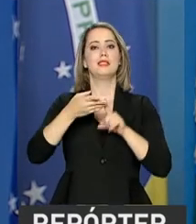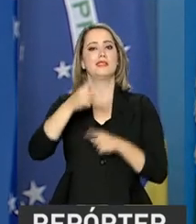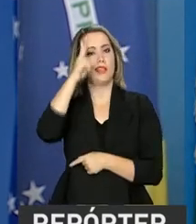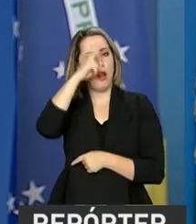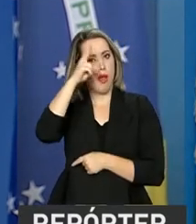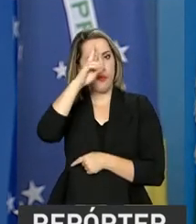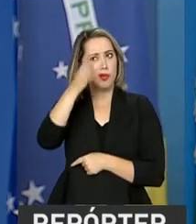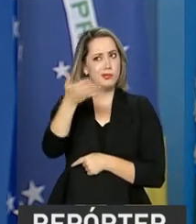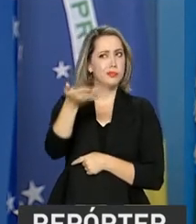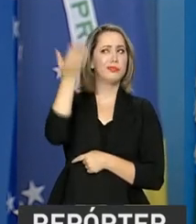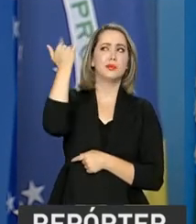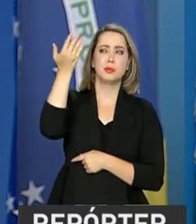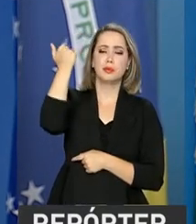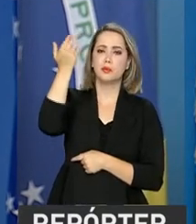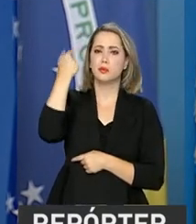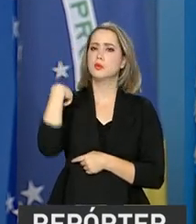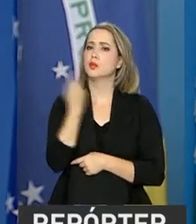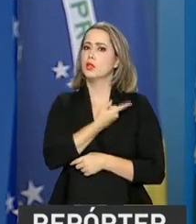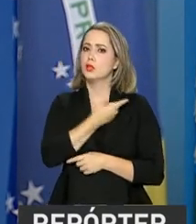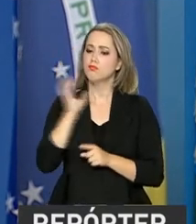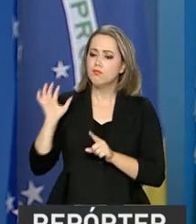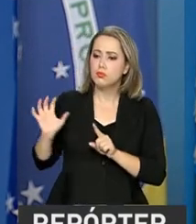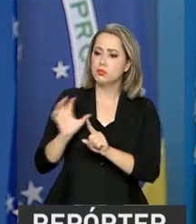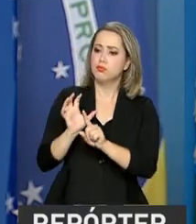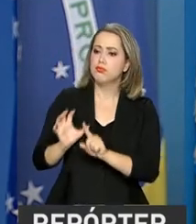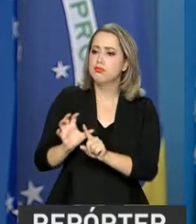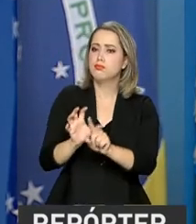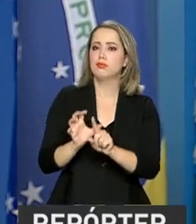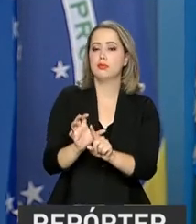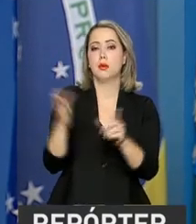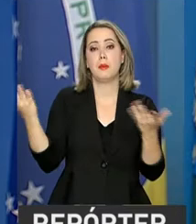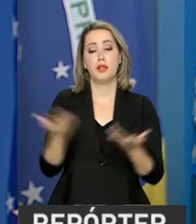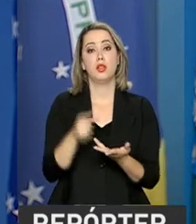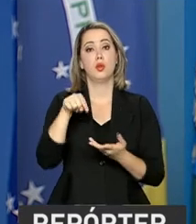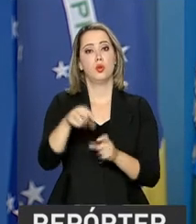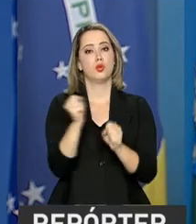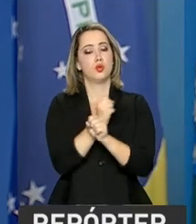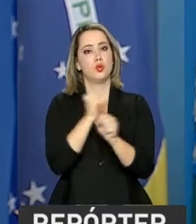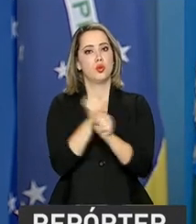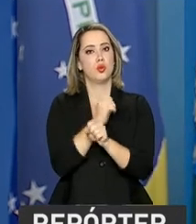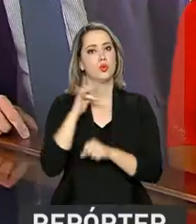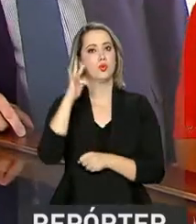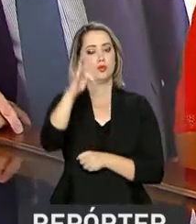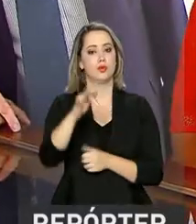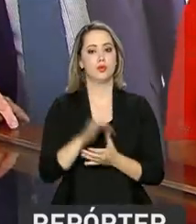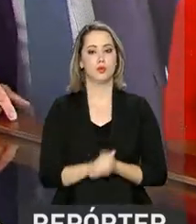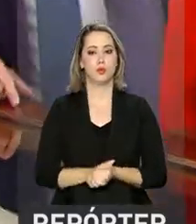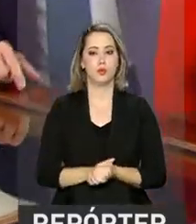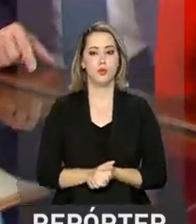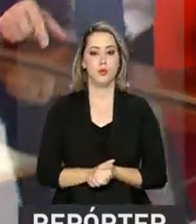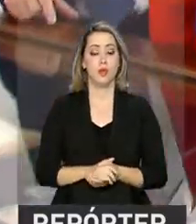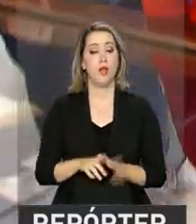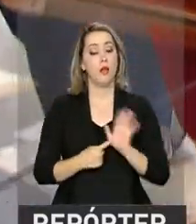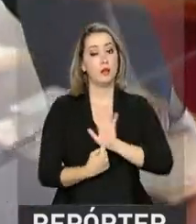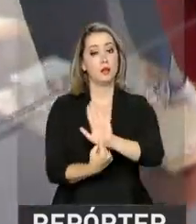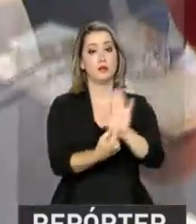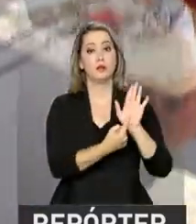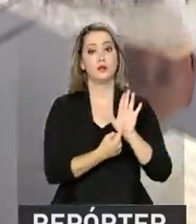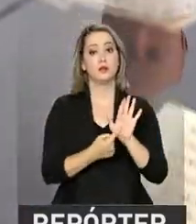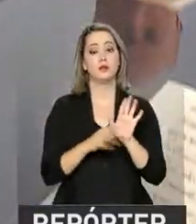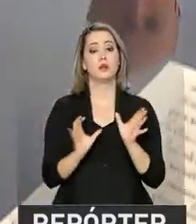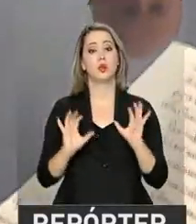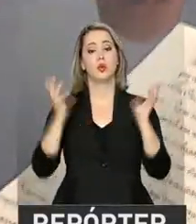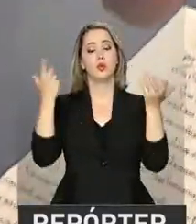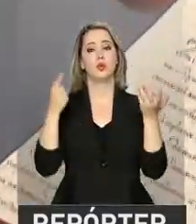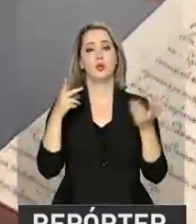que nos mobilizam para no presente e construir o futuro a exposição faz parte das comemorações